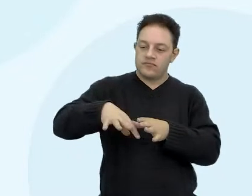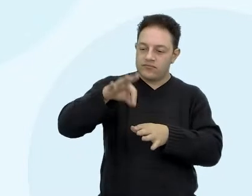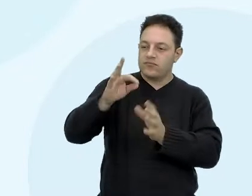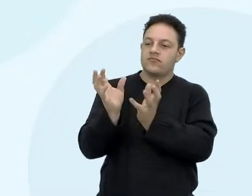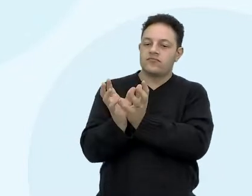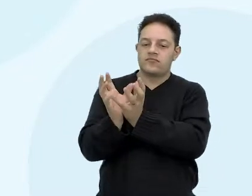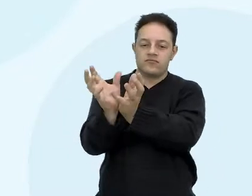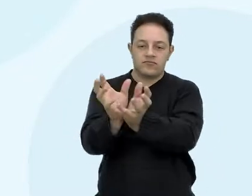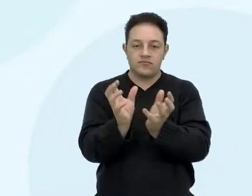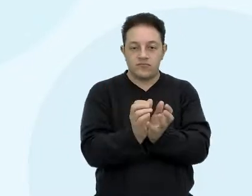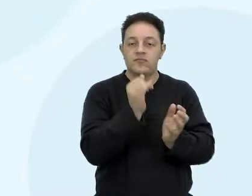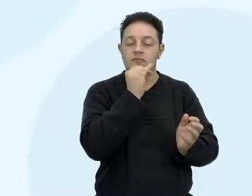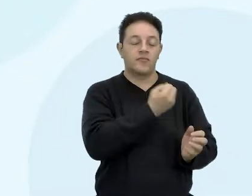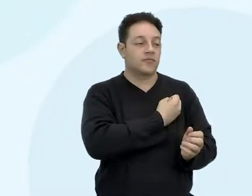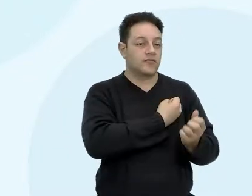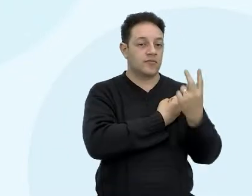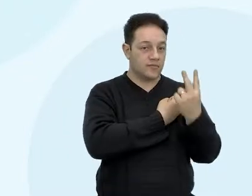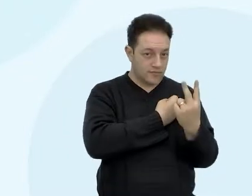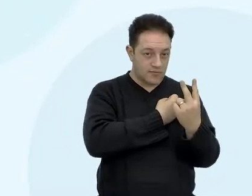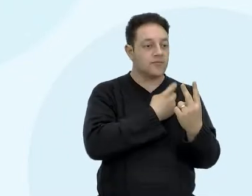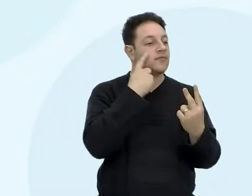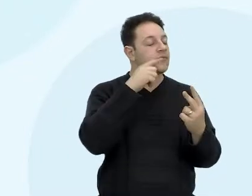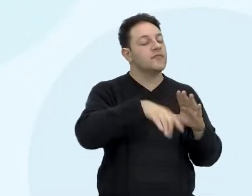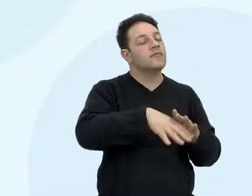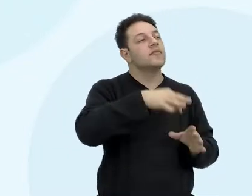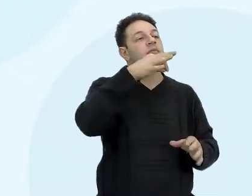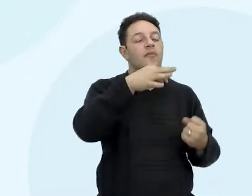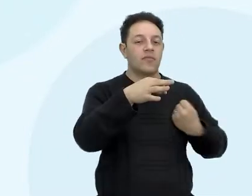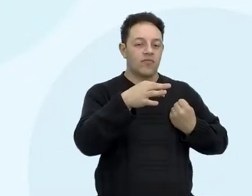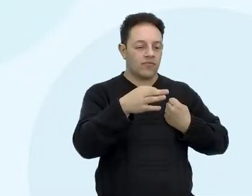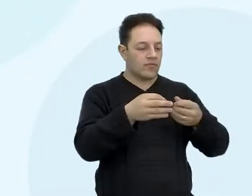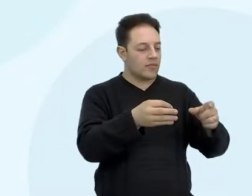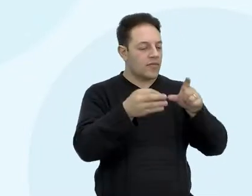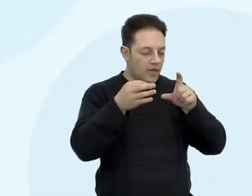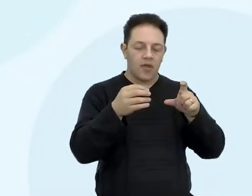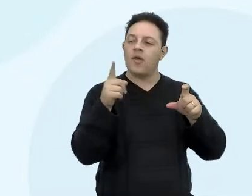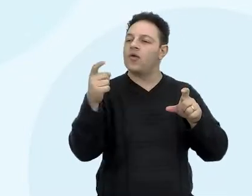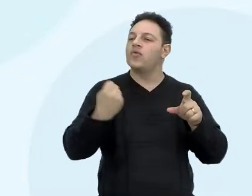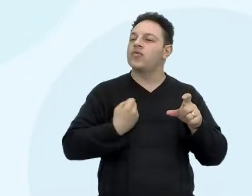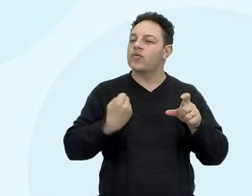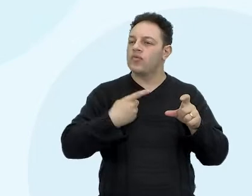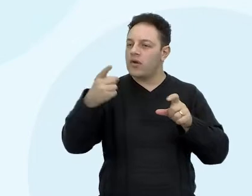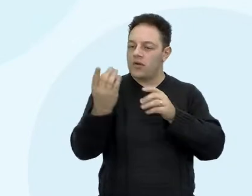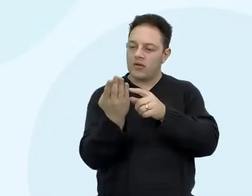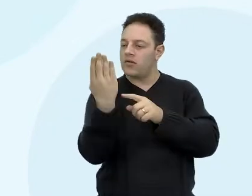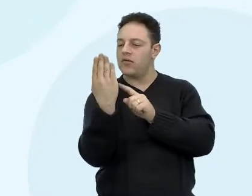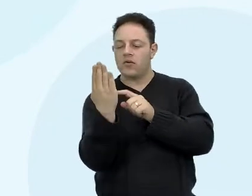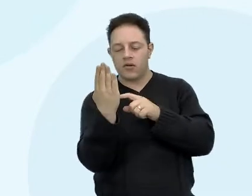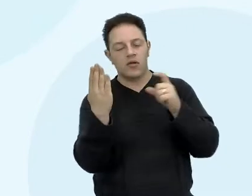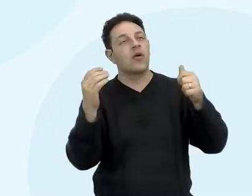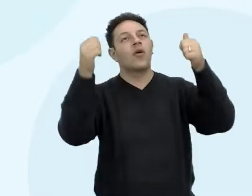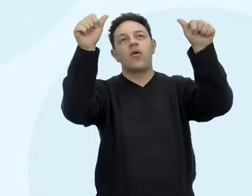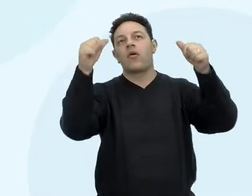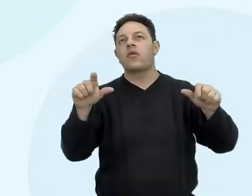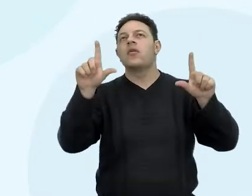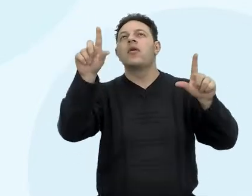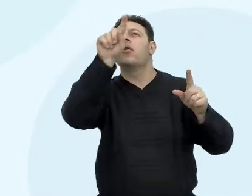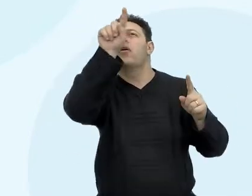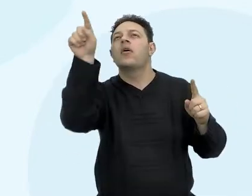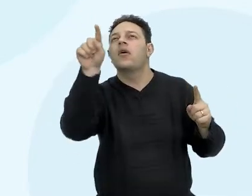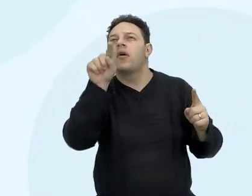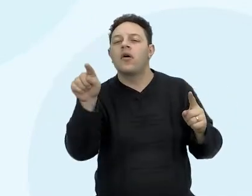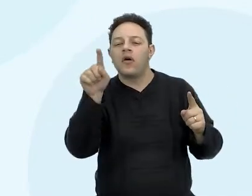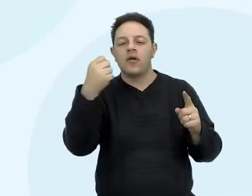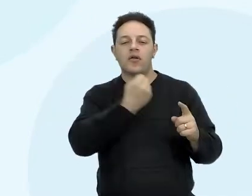os estudantes retiram o número e lê o desafio que está no cartaz de acordo com o número sorteado. Ou a gente pode deixar um bolinho, então,